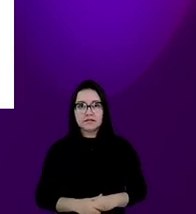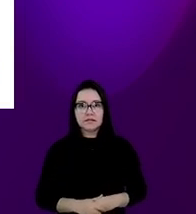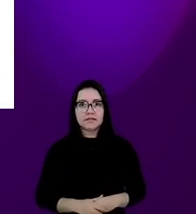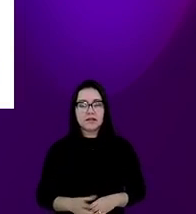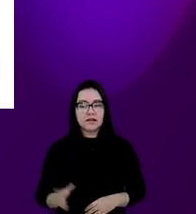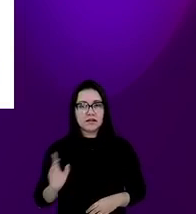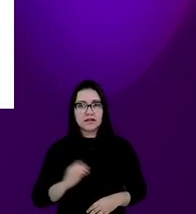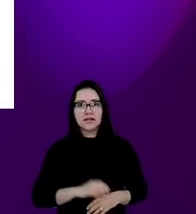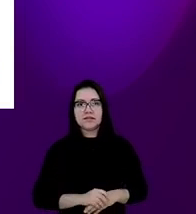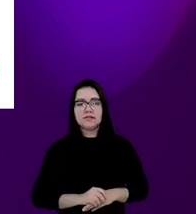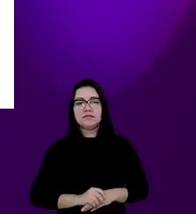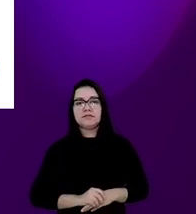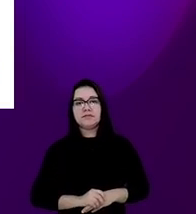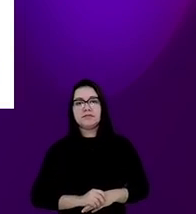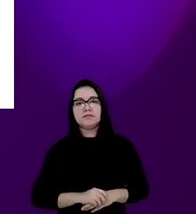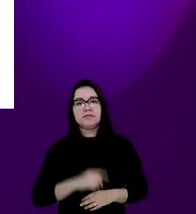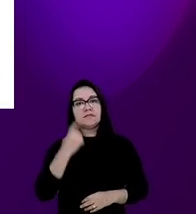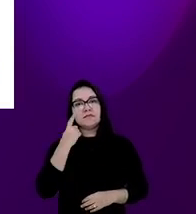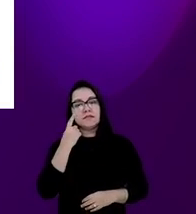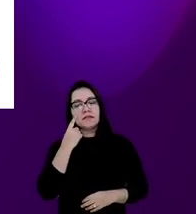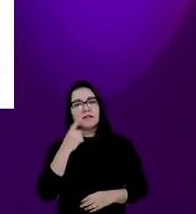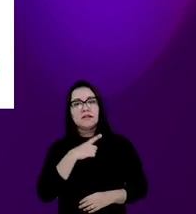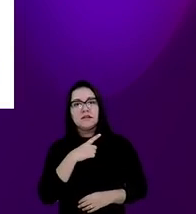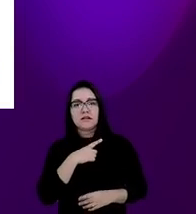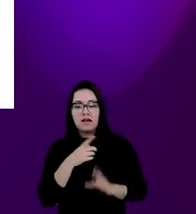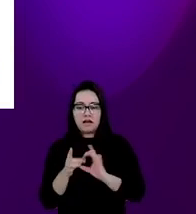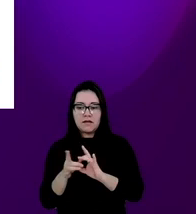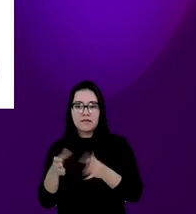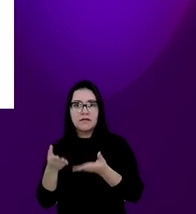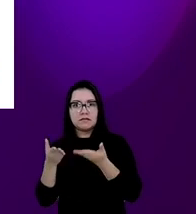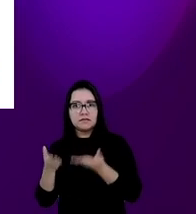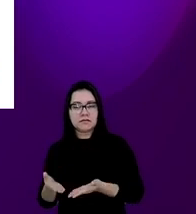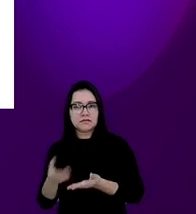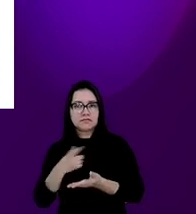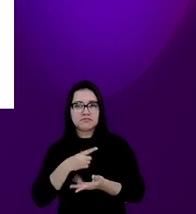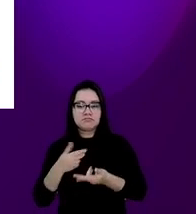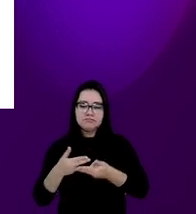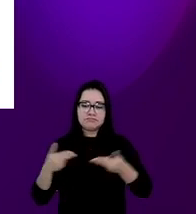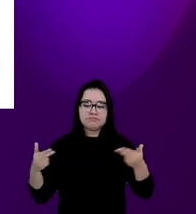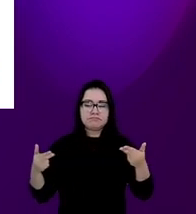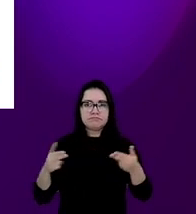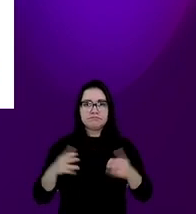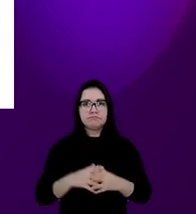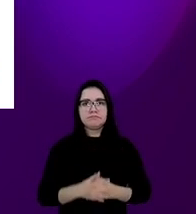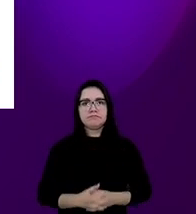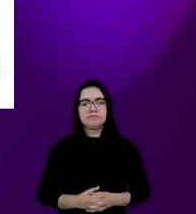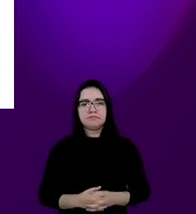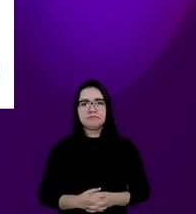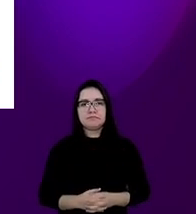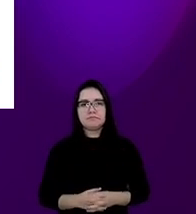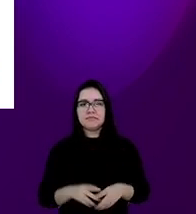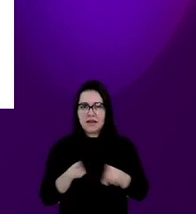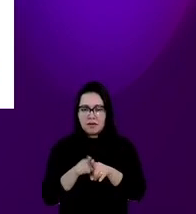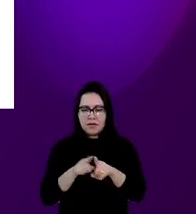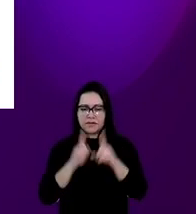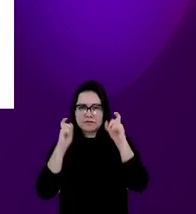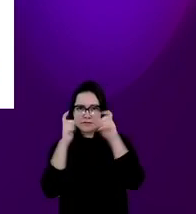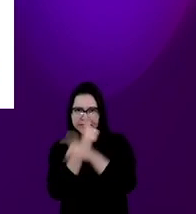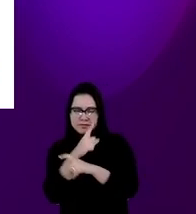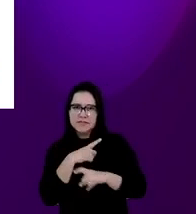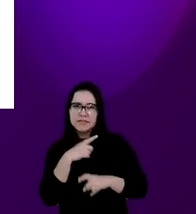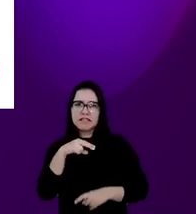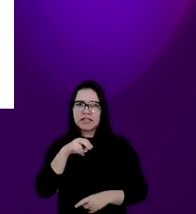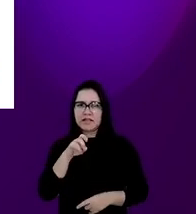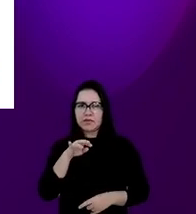tumor e as complicações, tanto da liberação de citoquinas, como das complicações